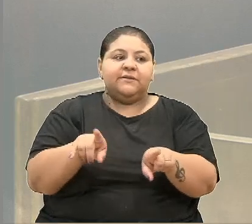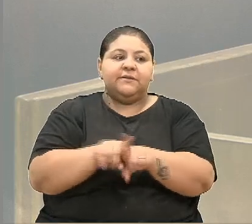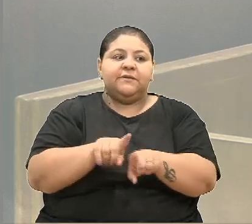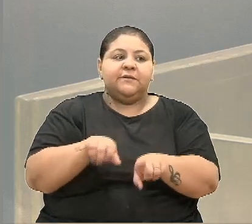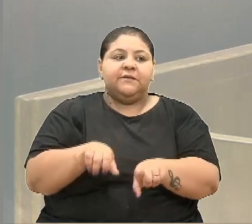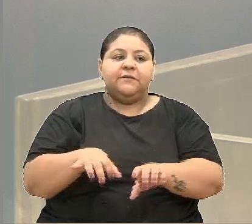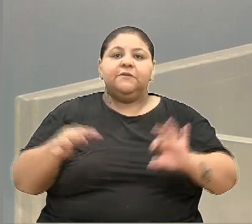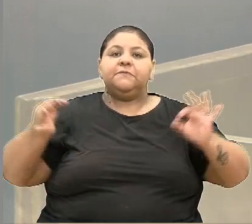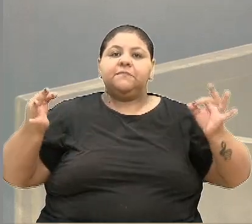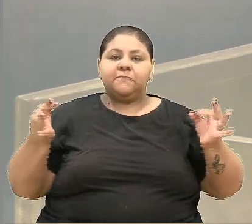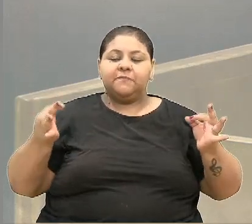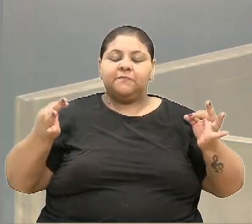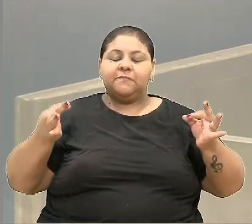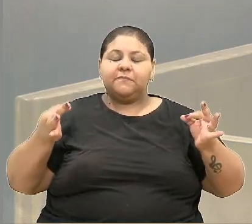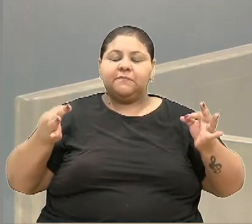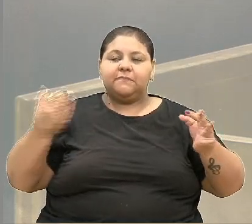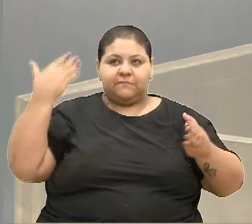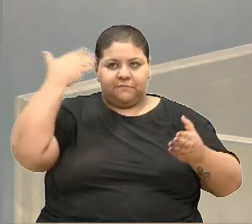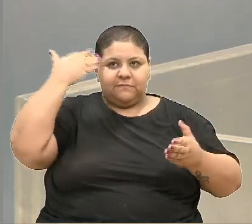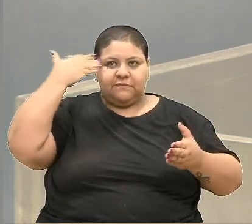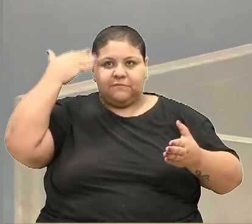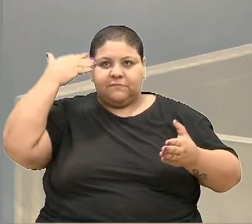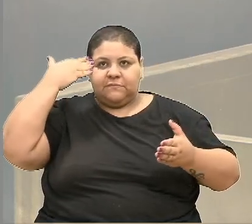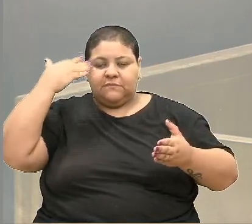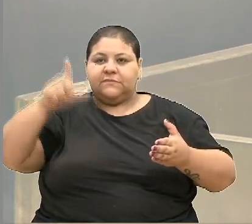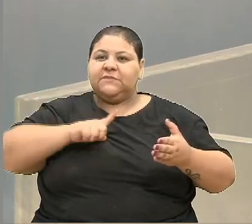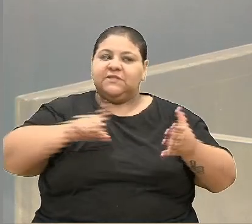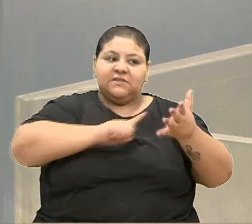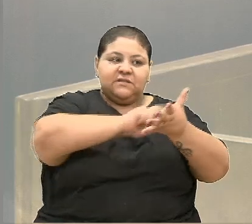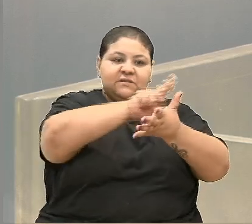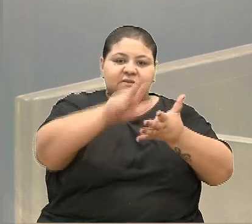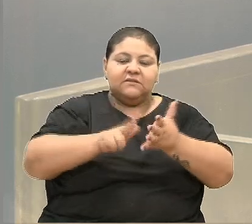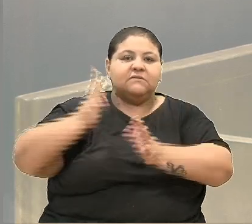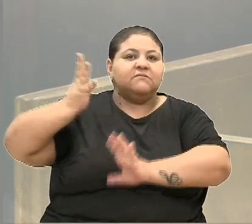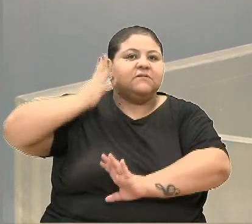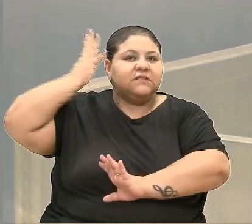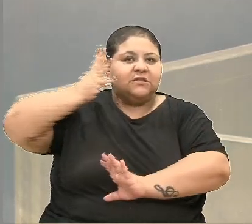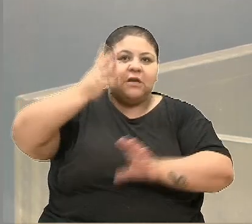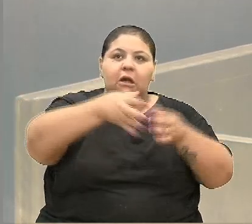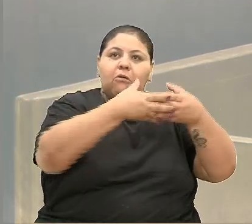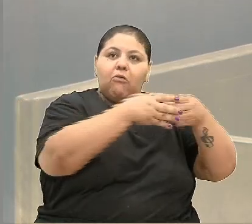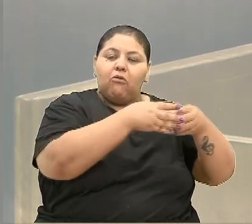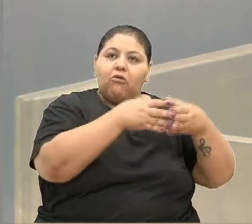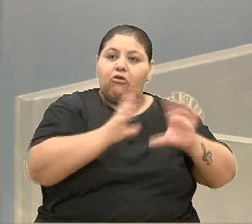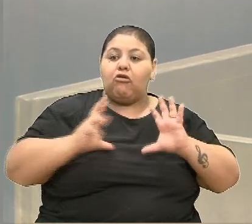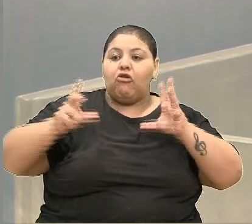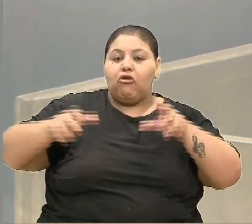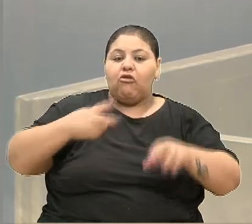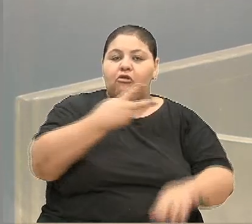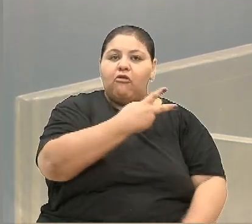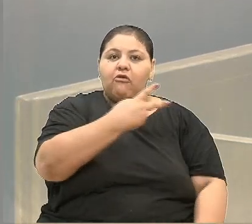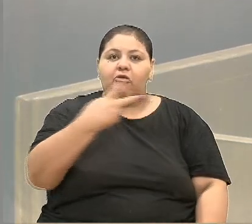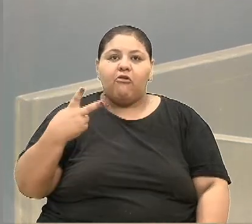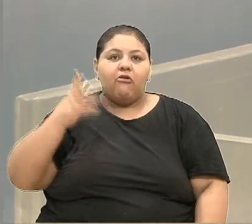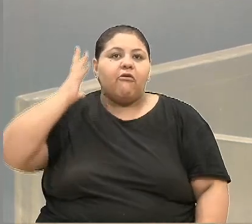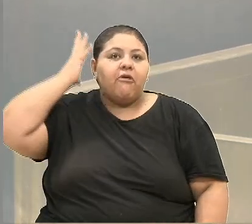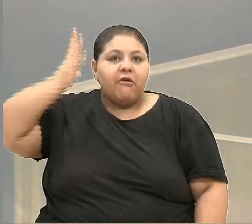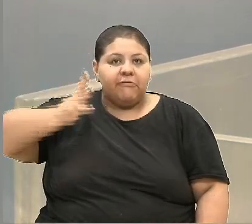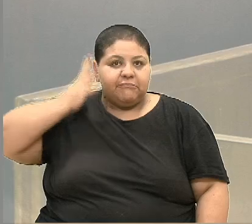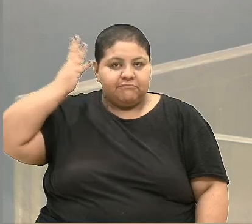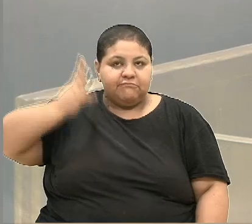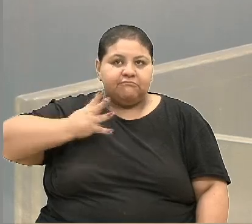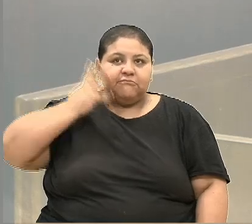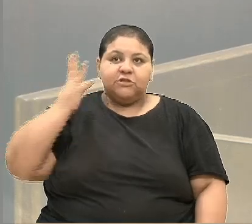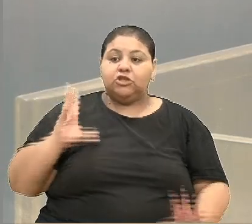crianças, para já inserir nesse mundo. Vão ter inúmeras palestras e vivências, ao todo 22 palestras e